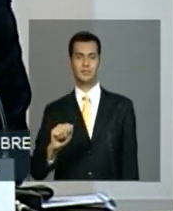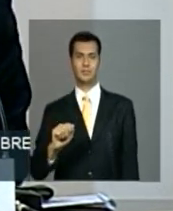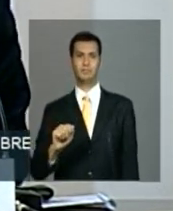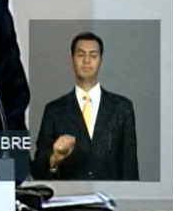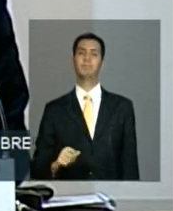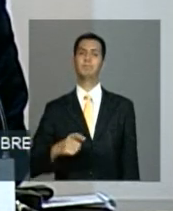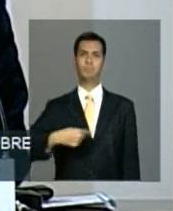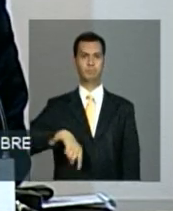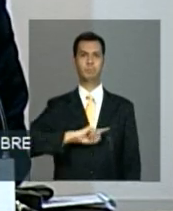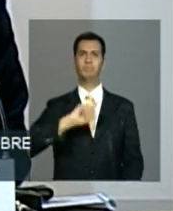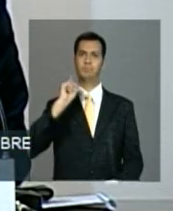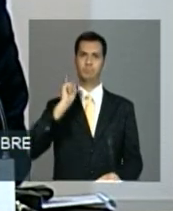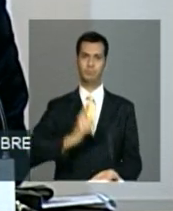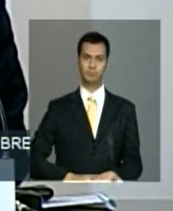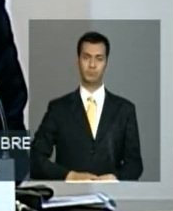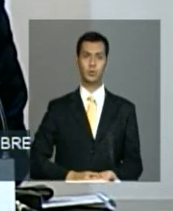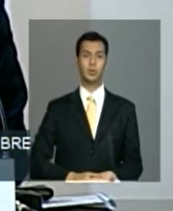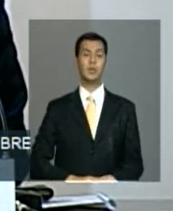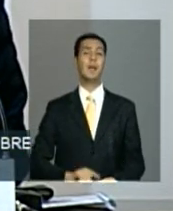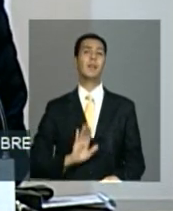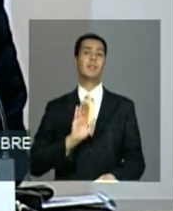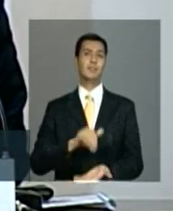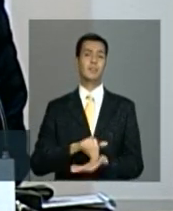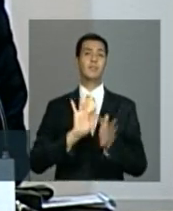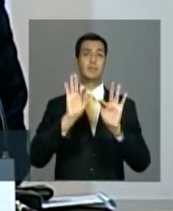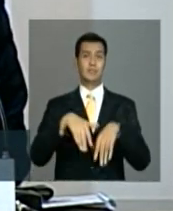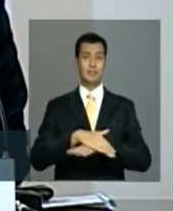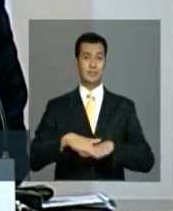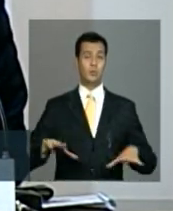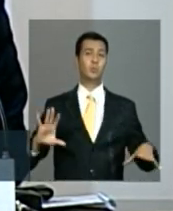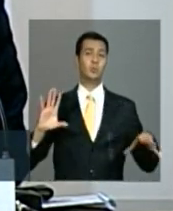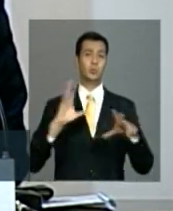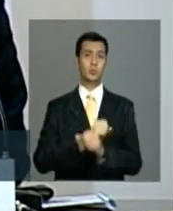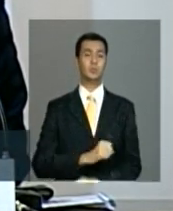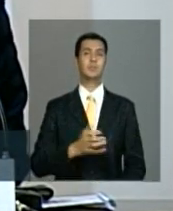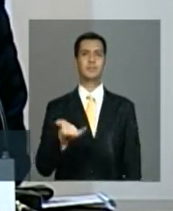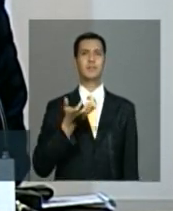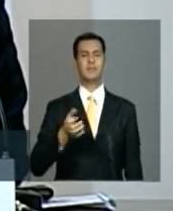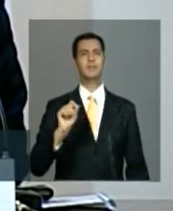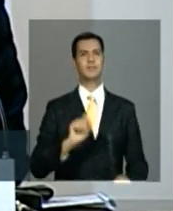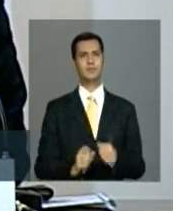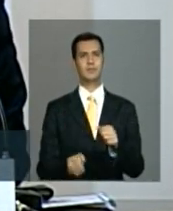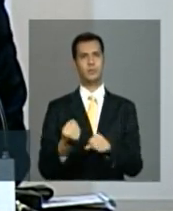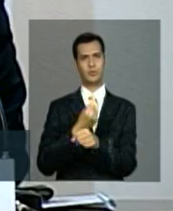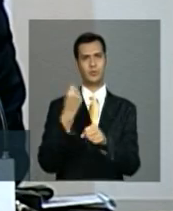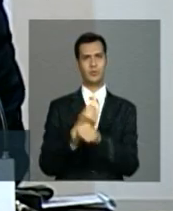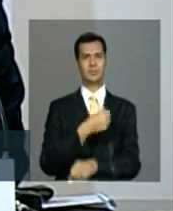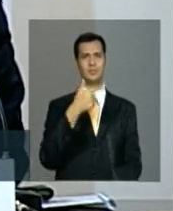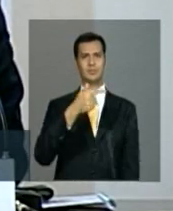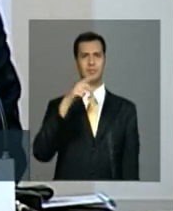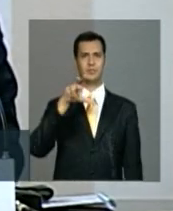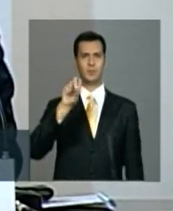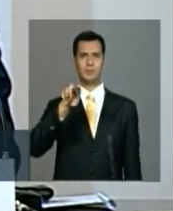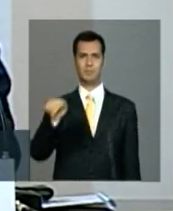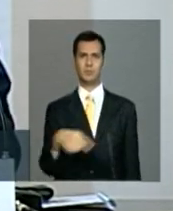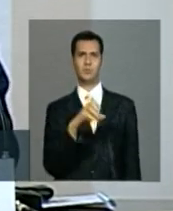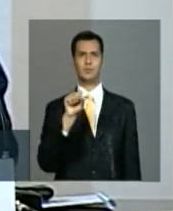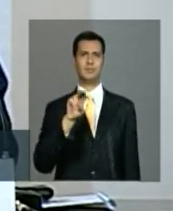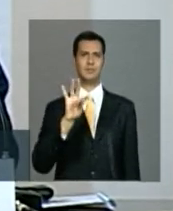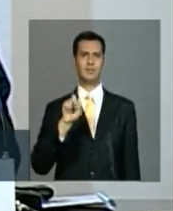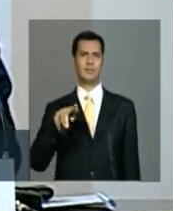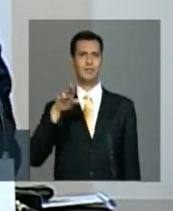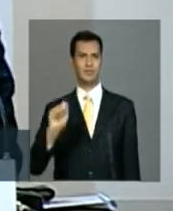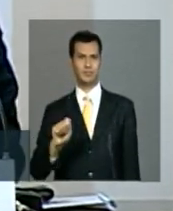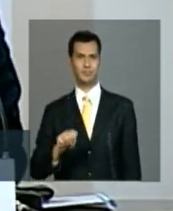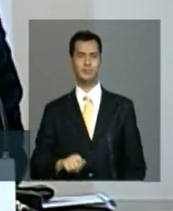que é o nosso compromisso com a presidenta Dilma de entregar 750.000 cisternas percebam também que